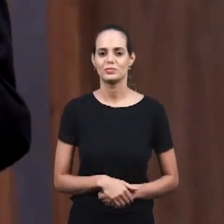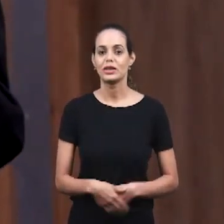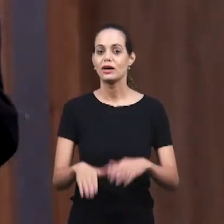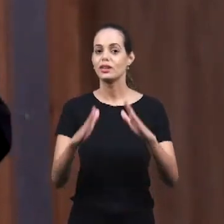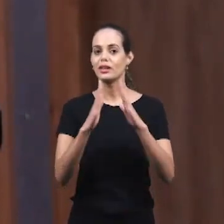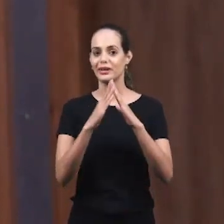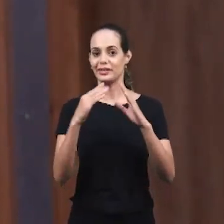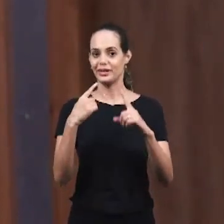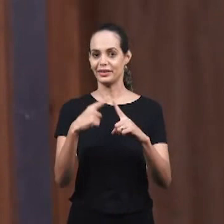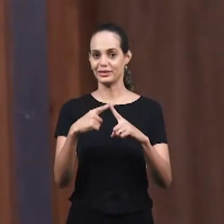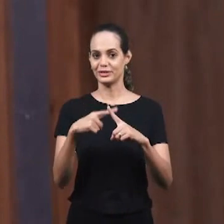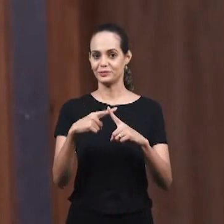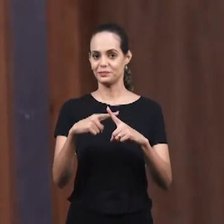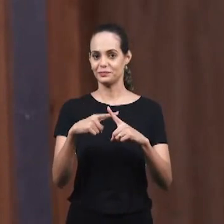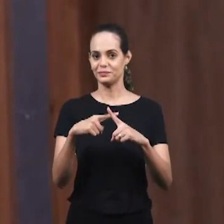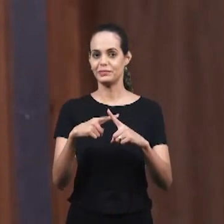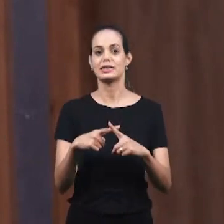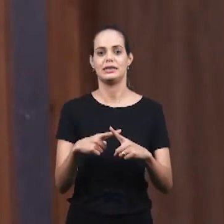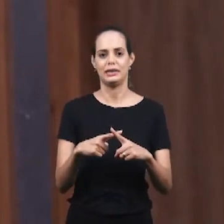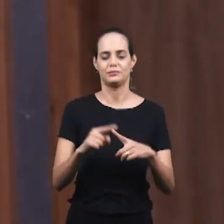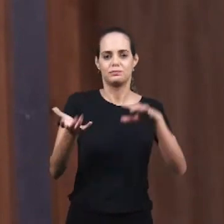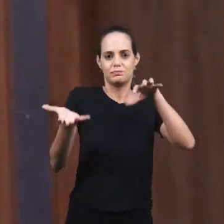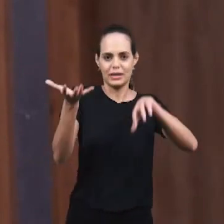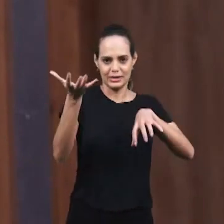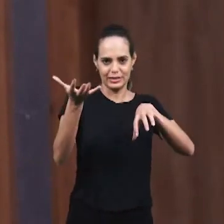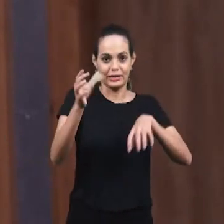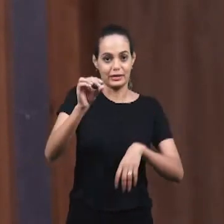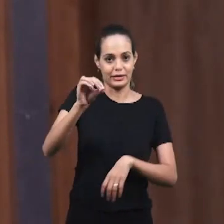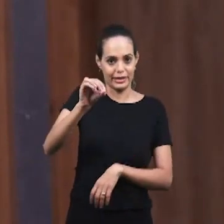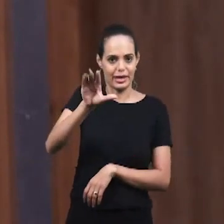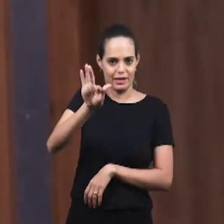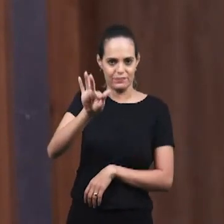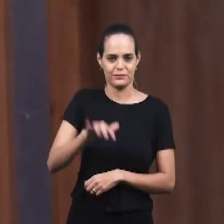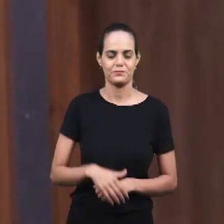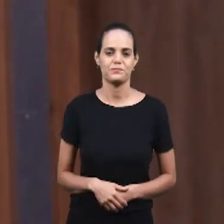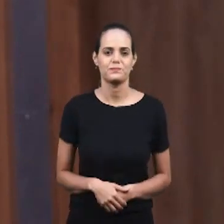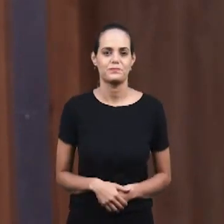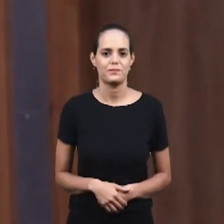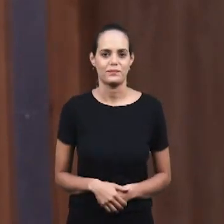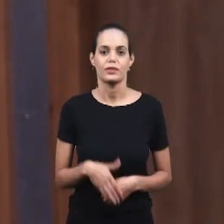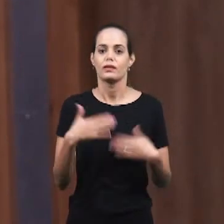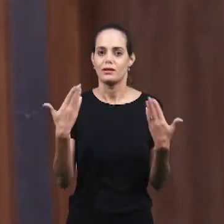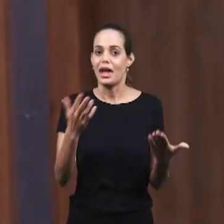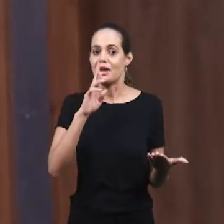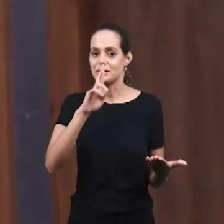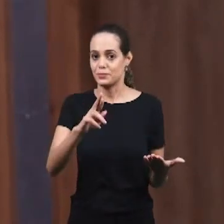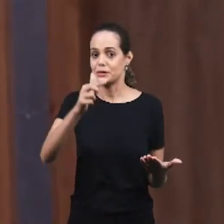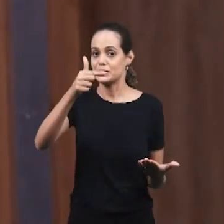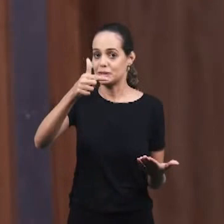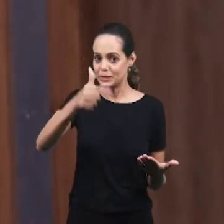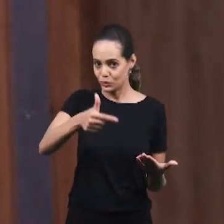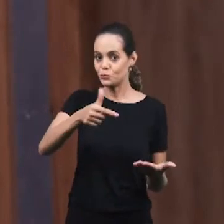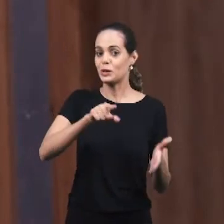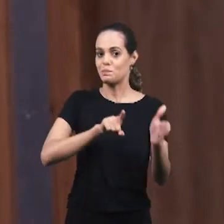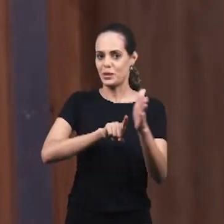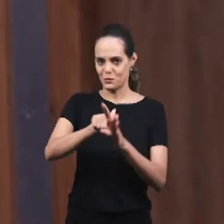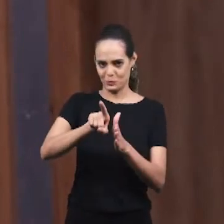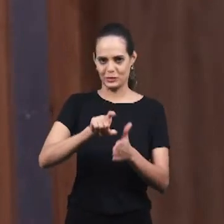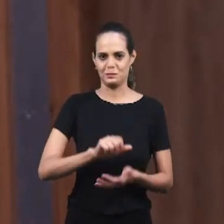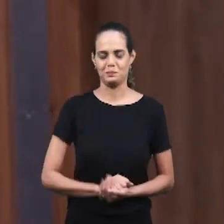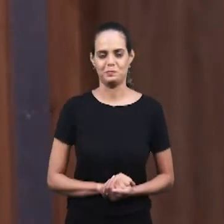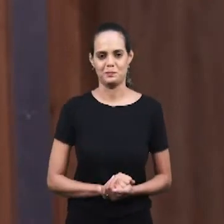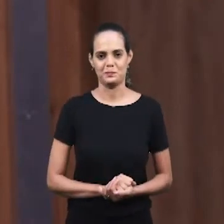da Igreja de Ceilândia Sul, e ele vai dar em Brasília, né? E ele vai dar também a resposta aqui à nossa